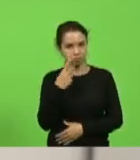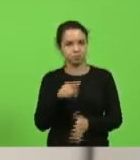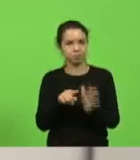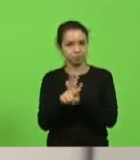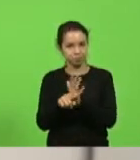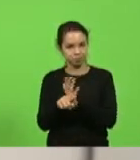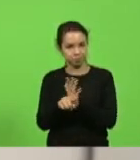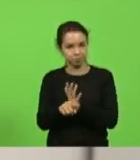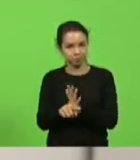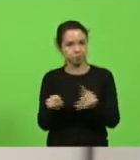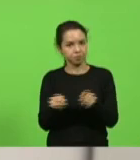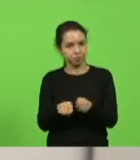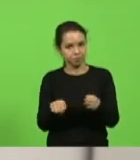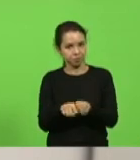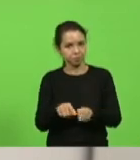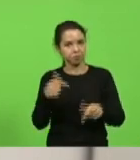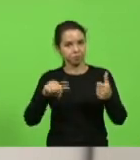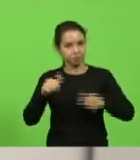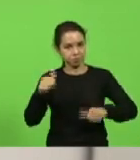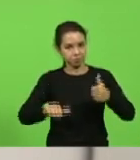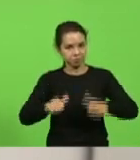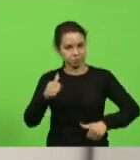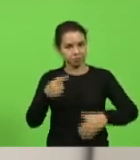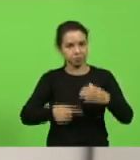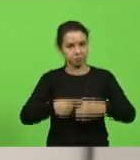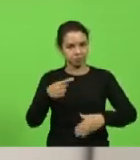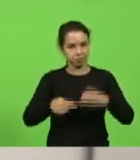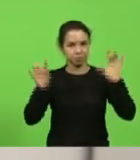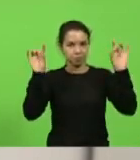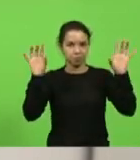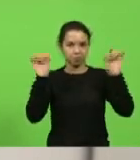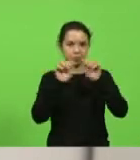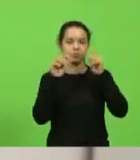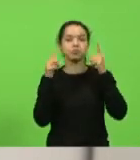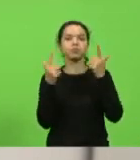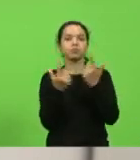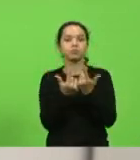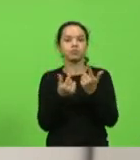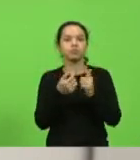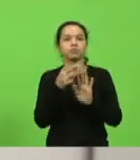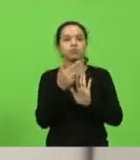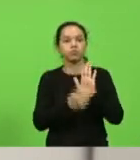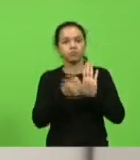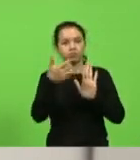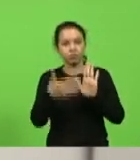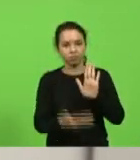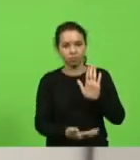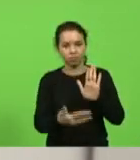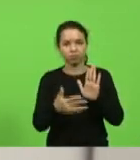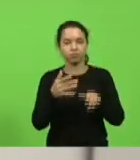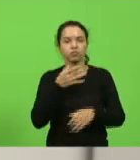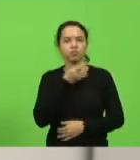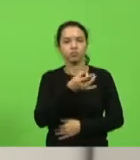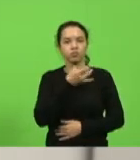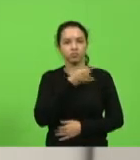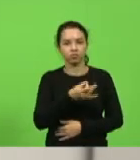Comissão Especial na Assembleia Legislativa, sob a relatoria do deputado Valdir Cobalchini.